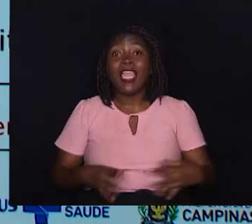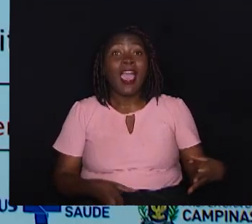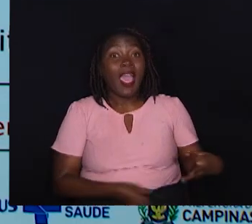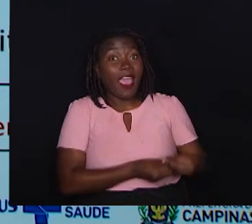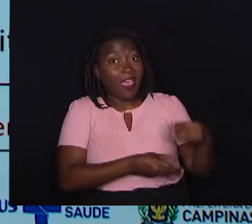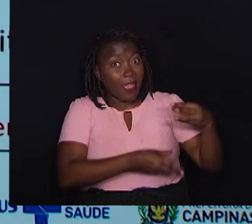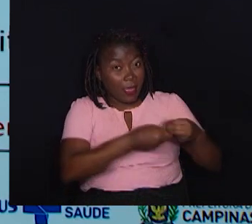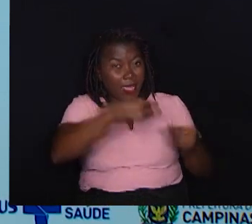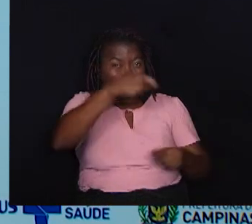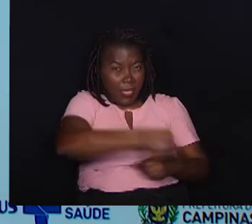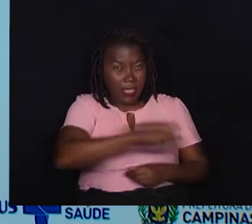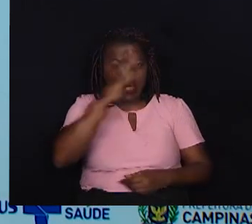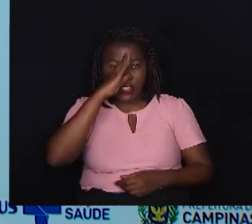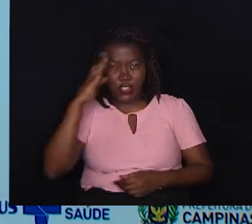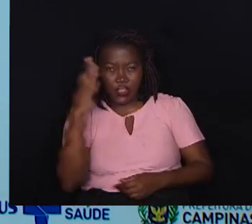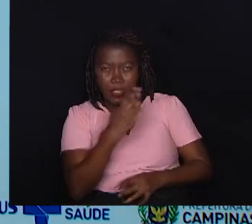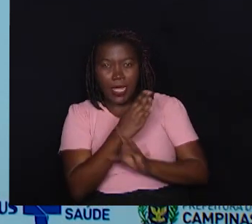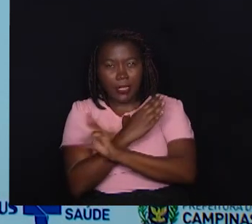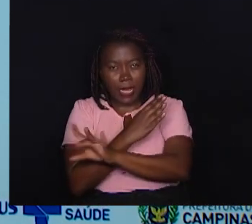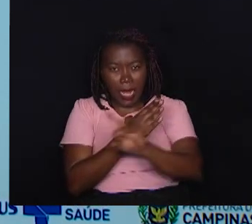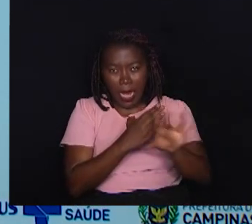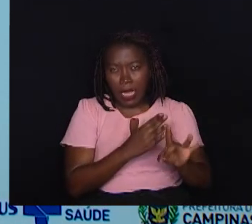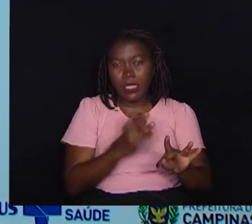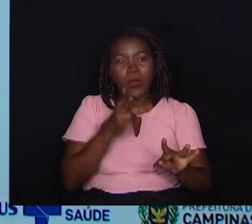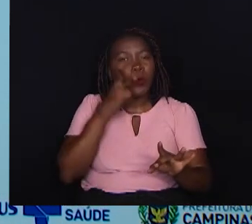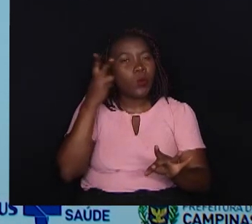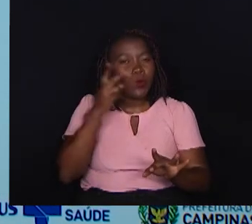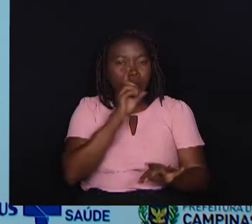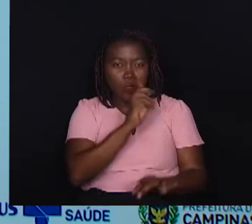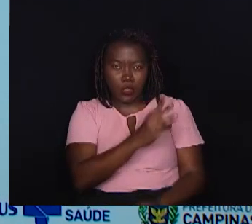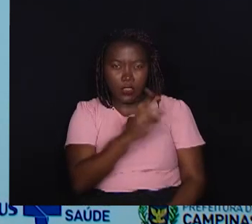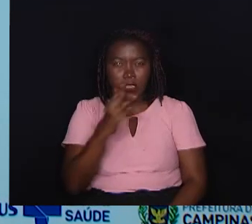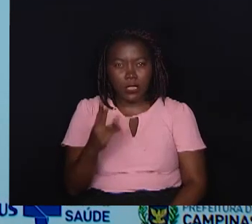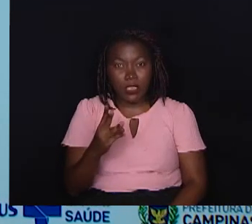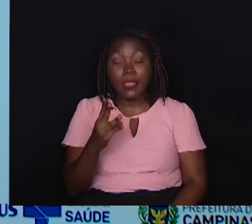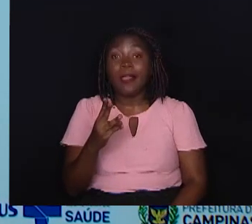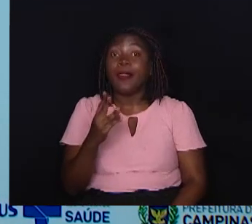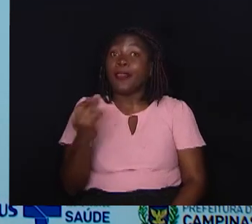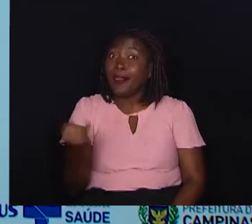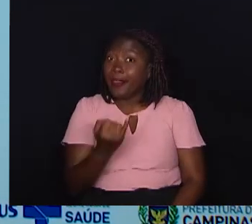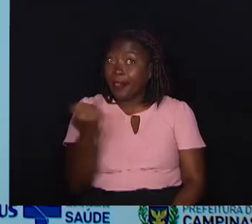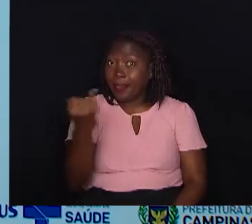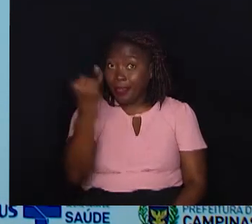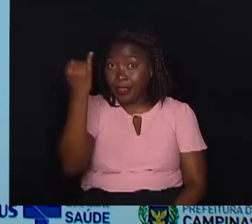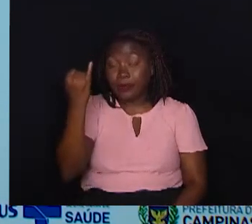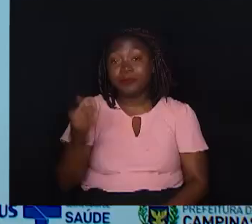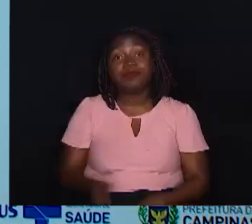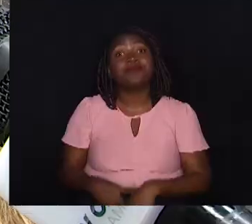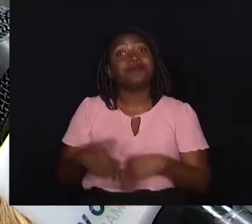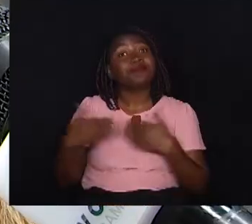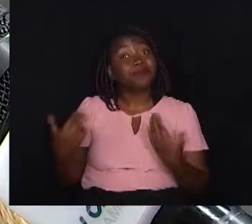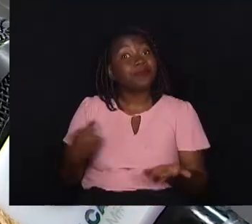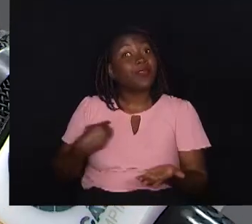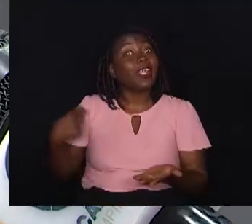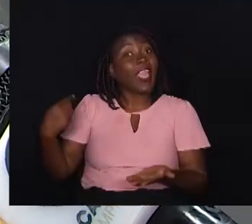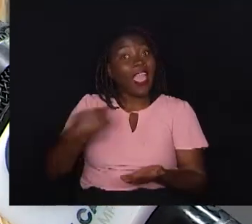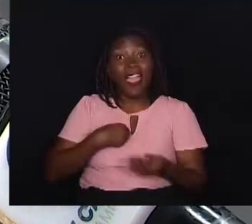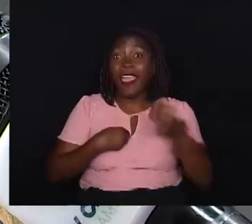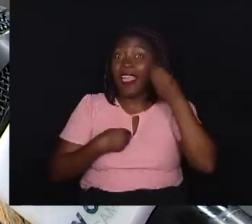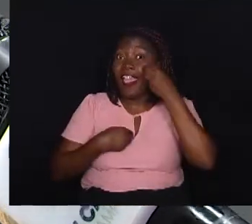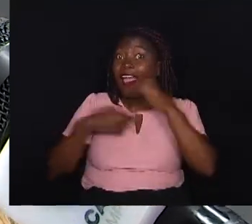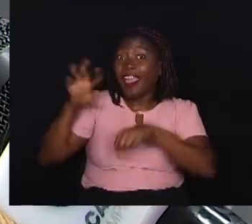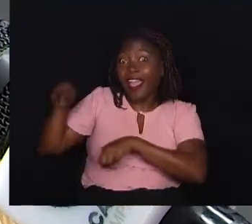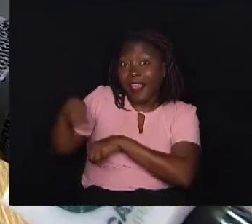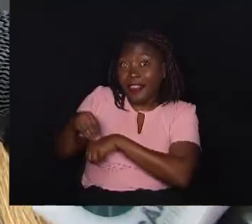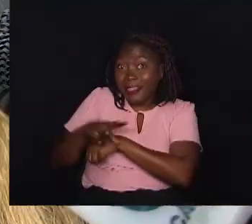As emendas impositivas destinadas por cada um dos 33 vereadores de Campinas têm sido importantes. Então a gente está